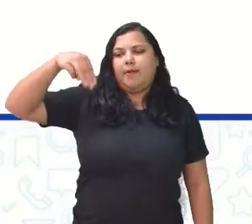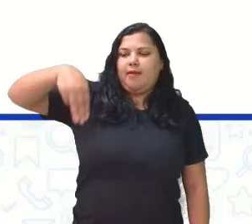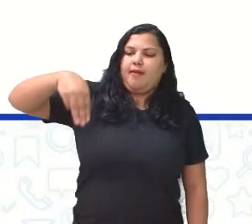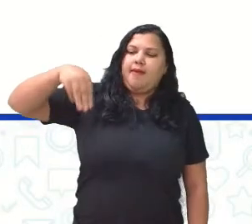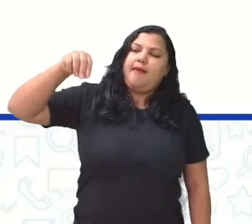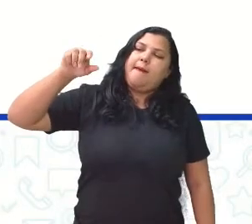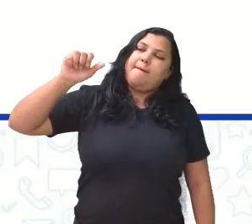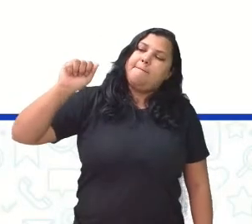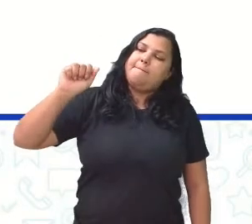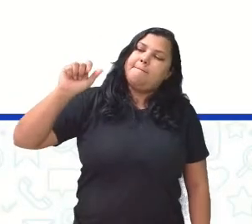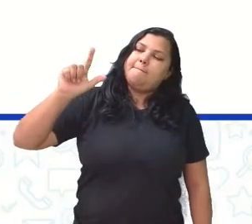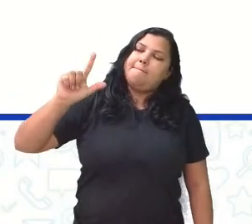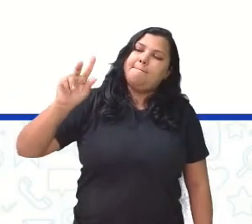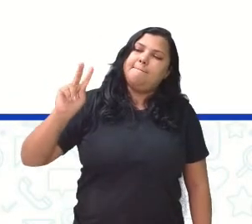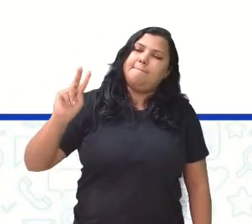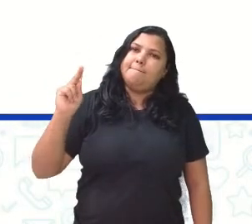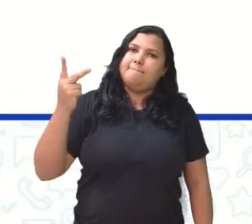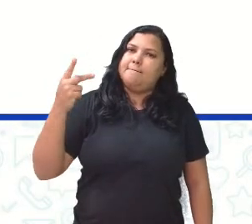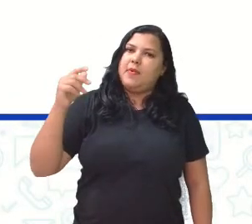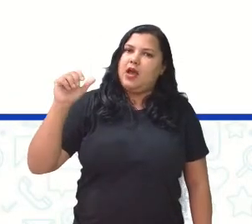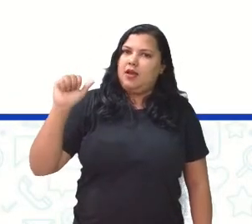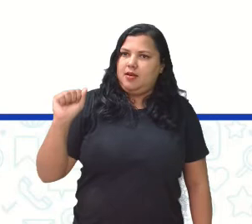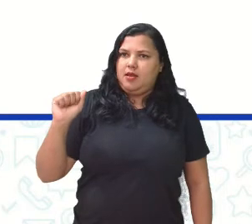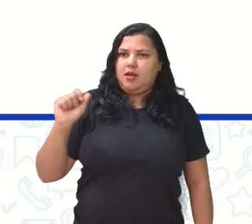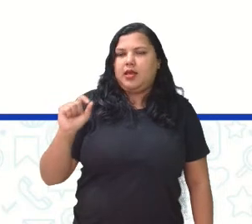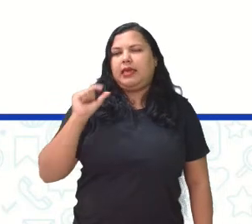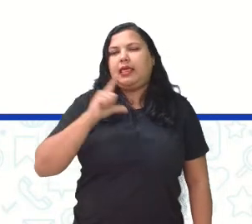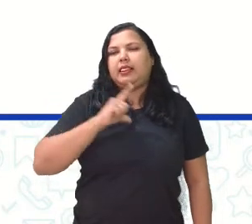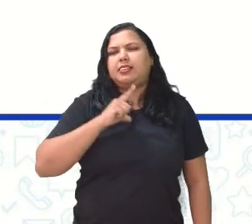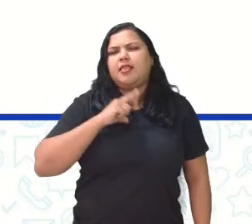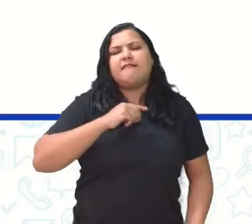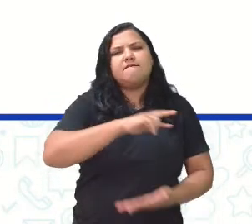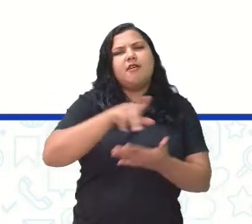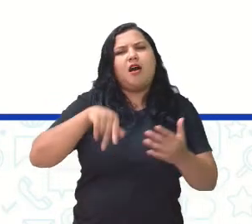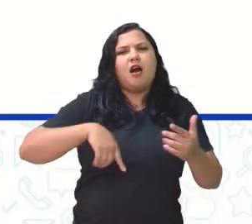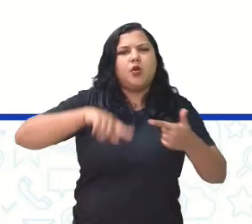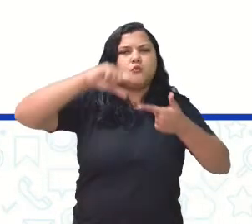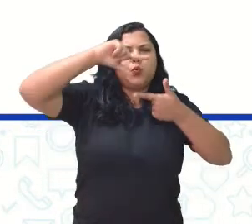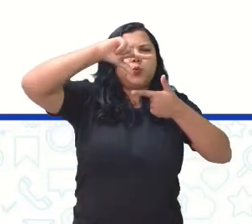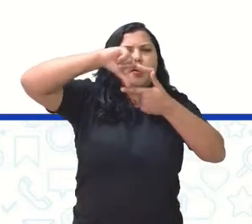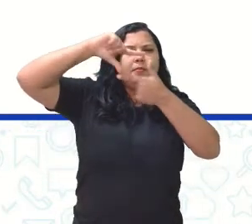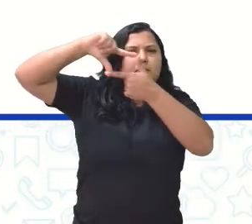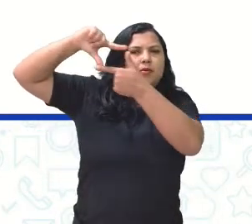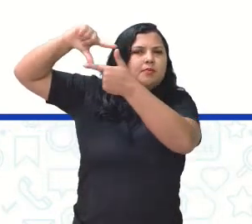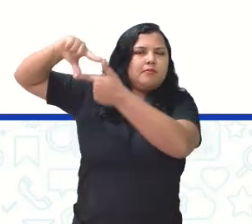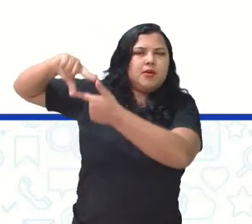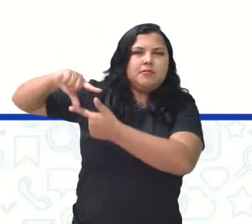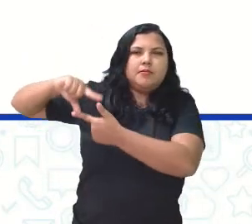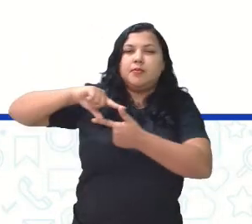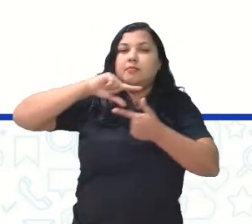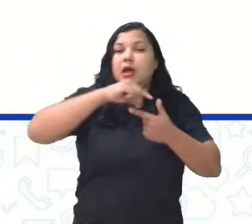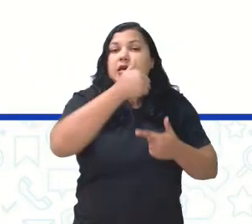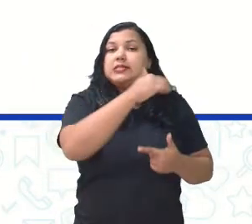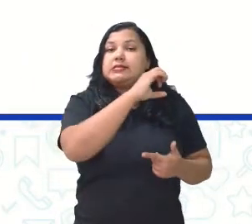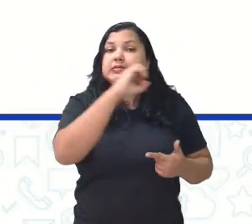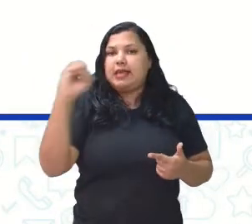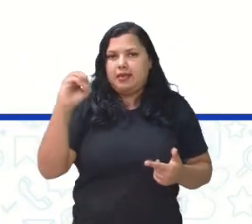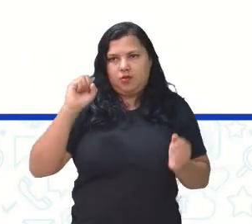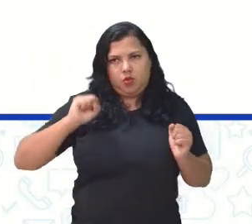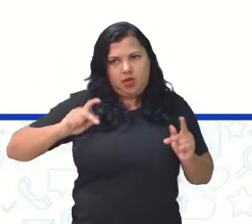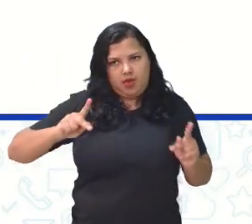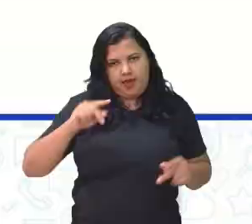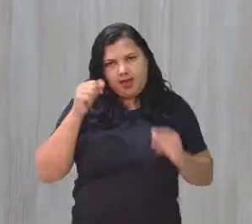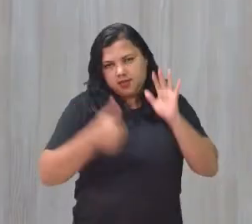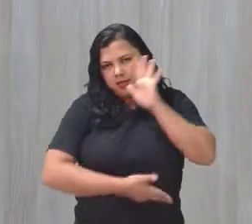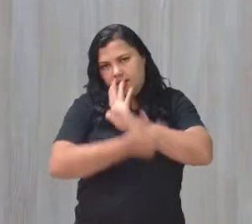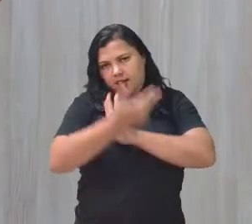malha quadriculada, uma malha retangular, ou seja, é uma malha dividida em 100 partes iguais. Então, esse desenho